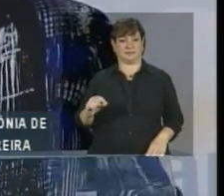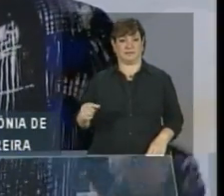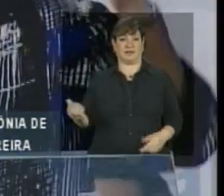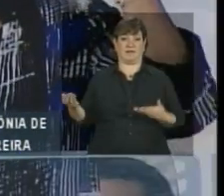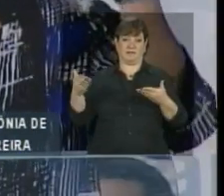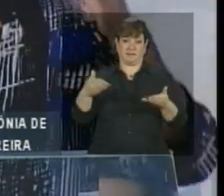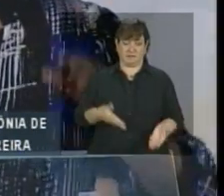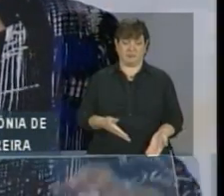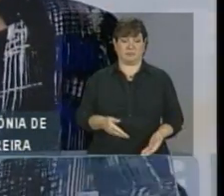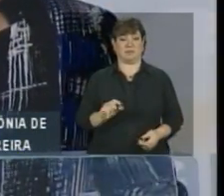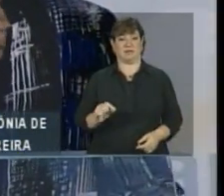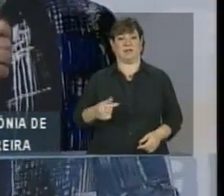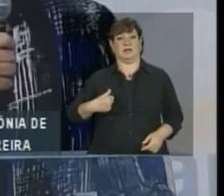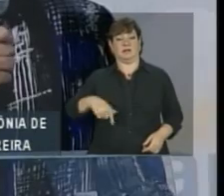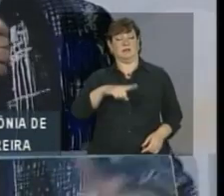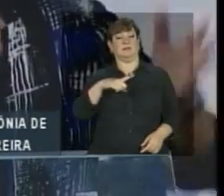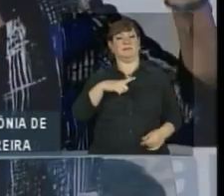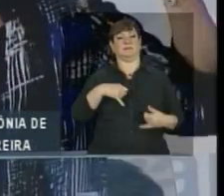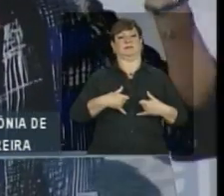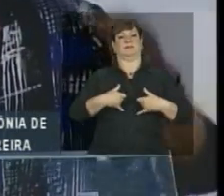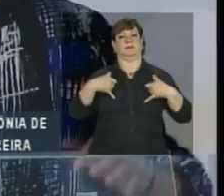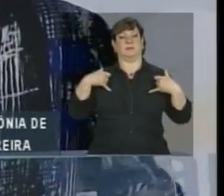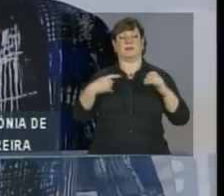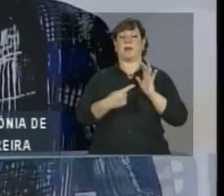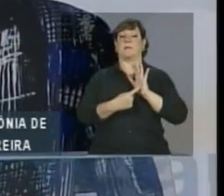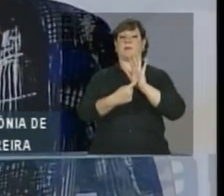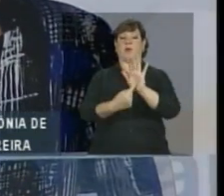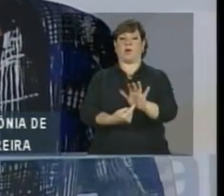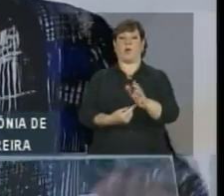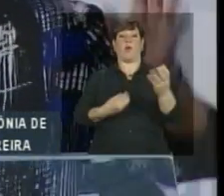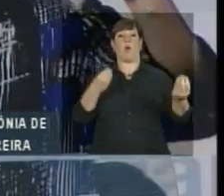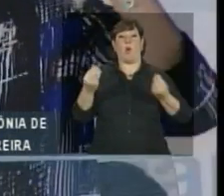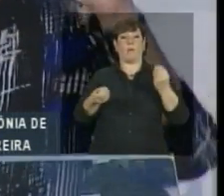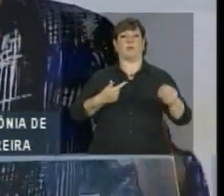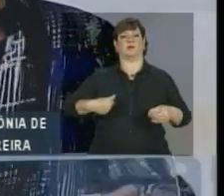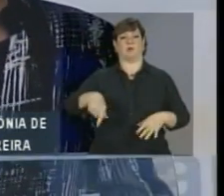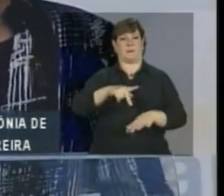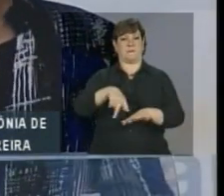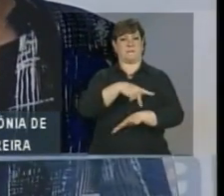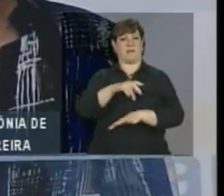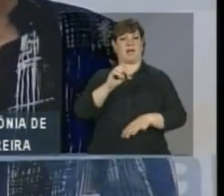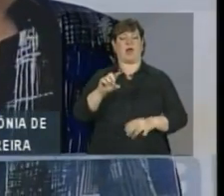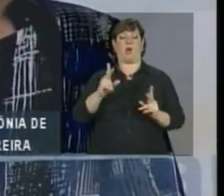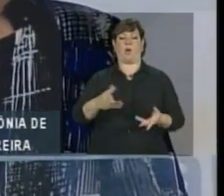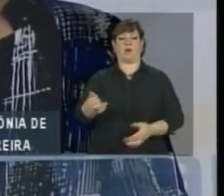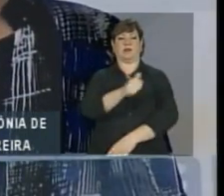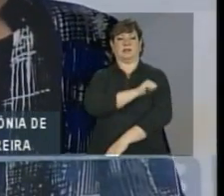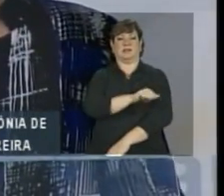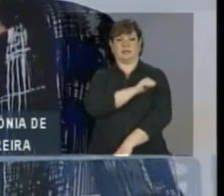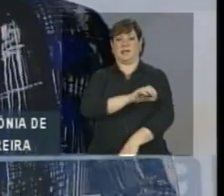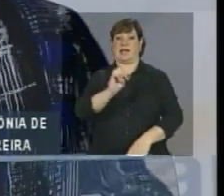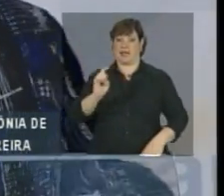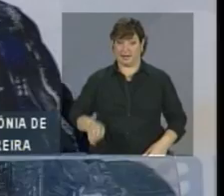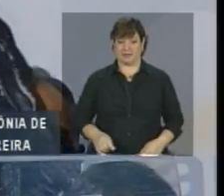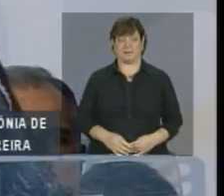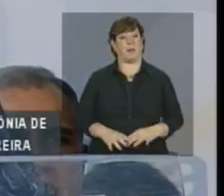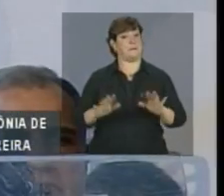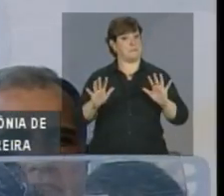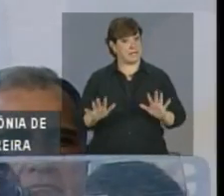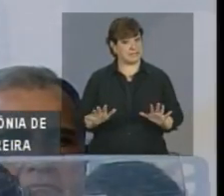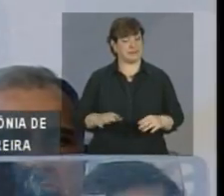vão, nós temos orgulho de mostrar como o nosso país é, como o Rio de Janeiro é.